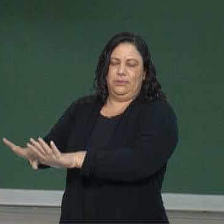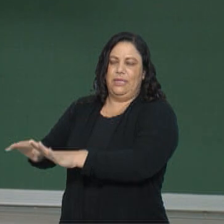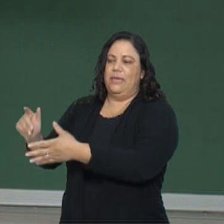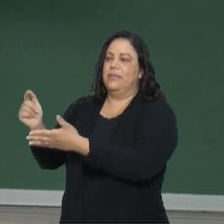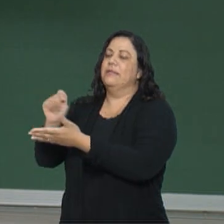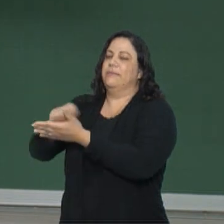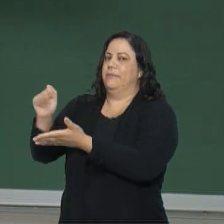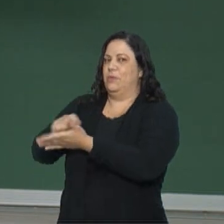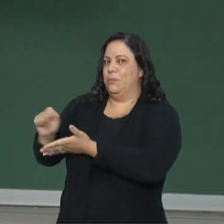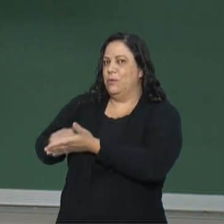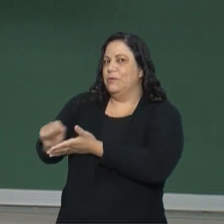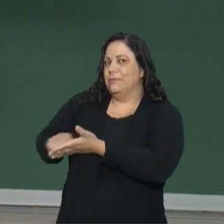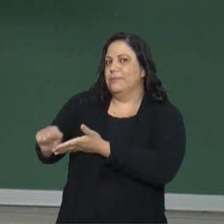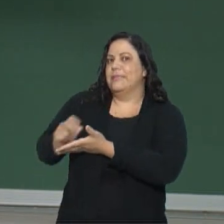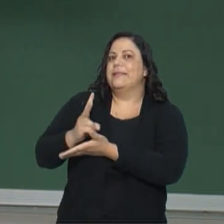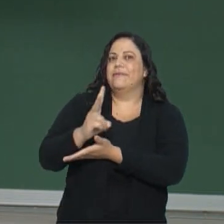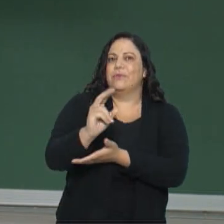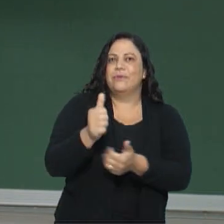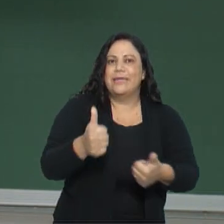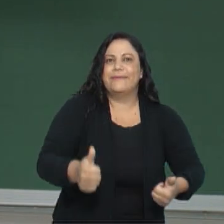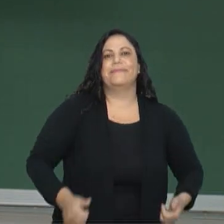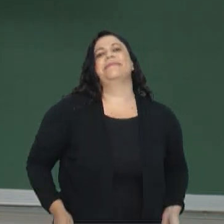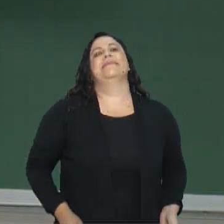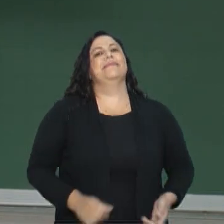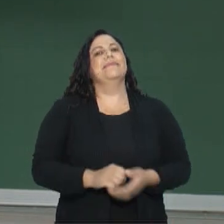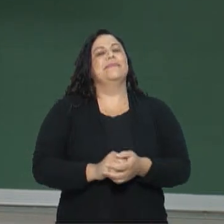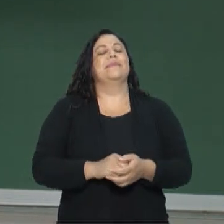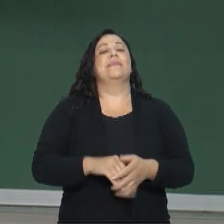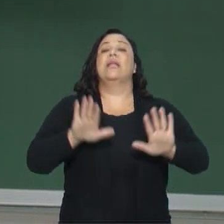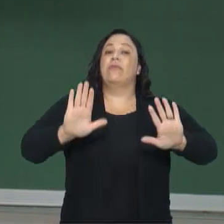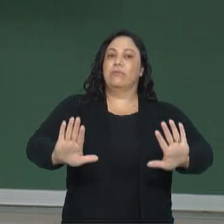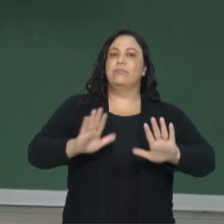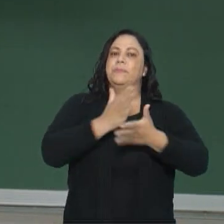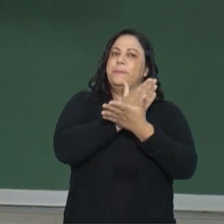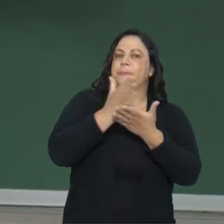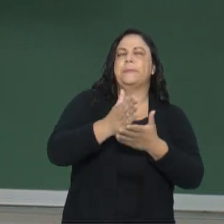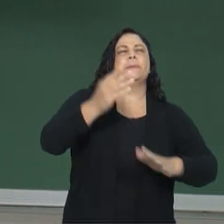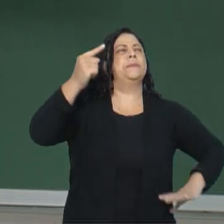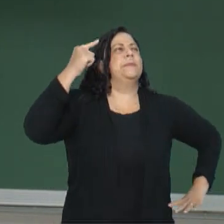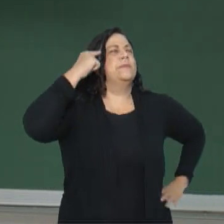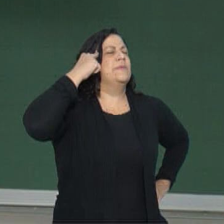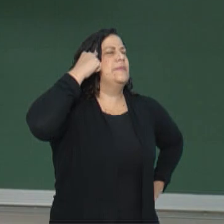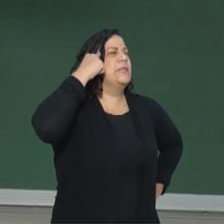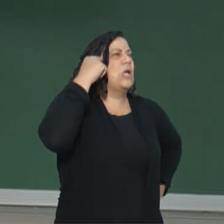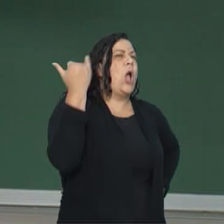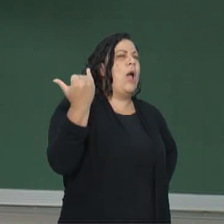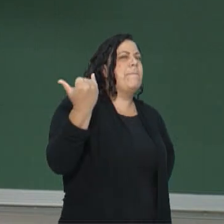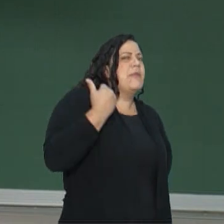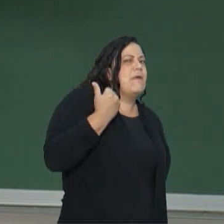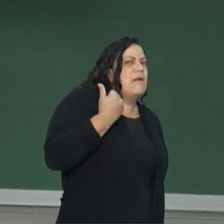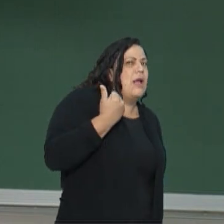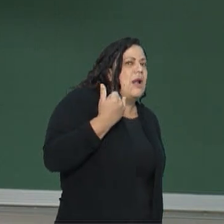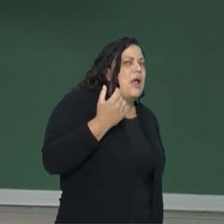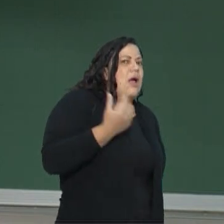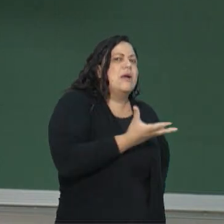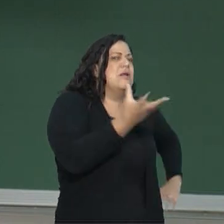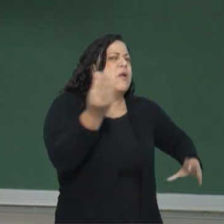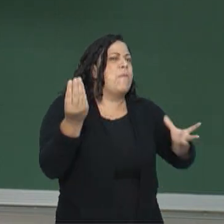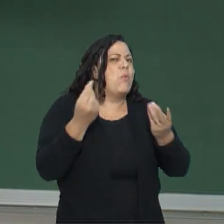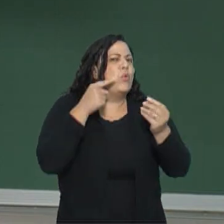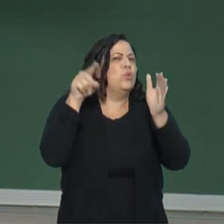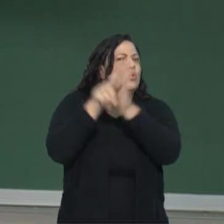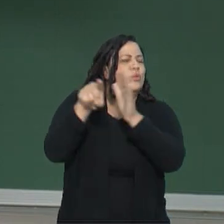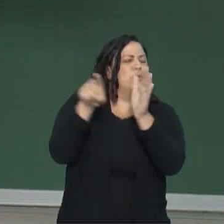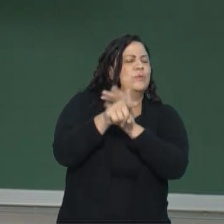escrever daqui a pouquinho. Então, vamos começar a nossa aula de hoje. Eu soube, me contaram que muitos de vocês gostam do quiz.